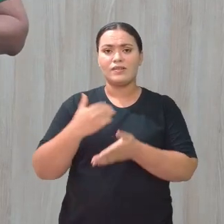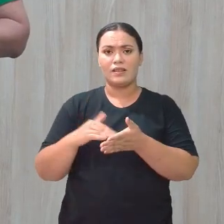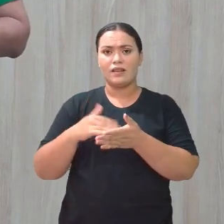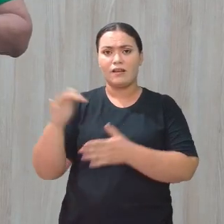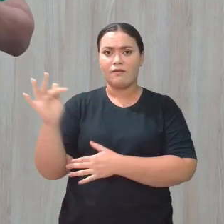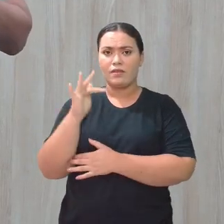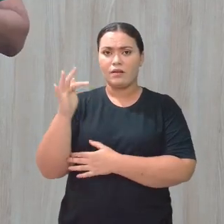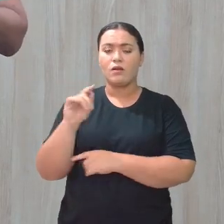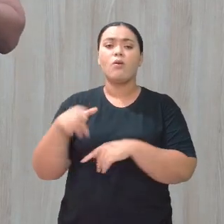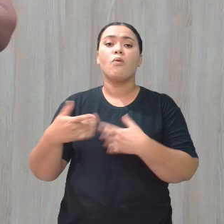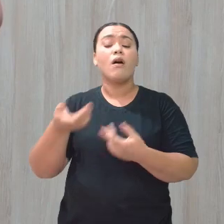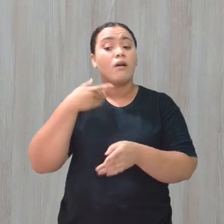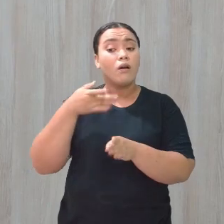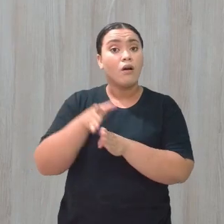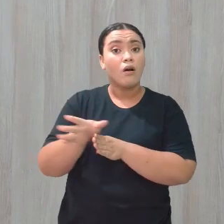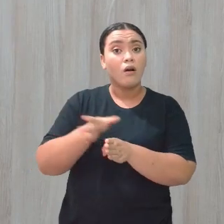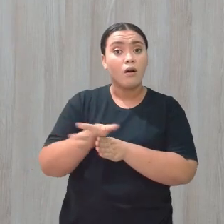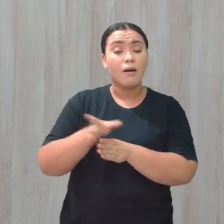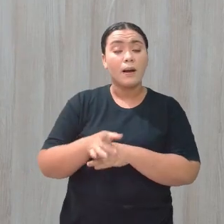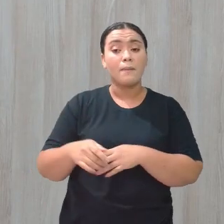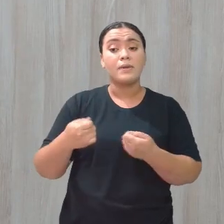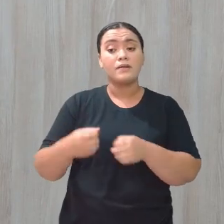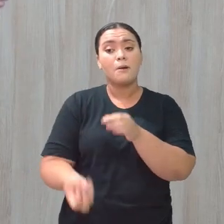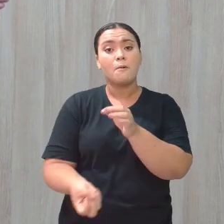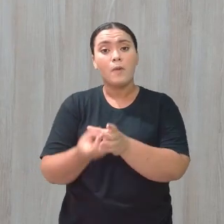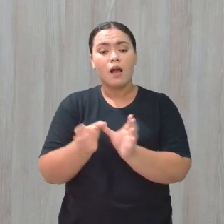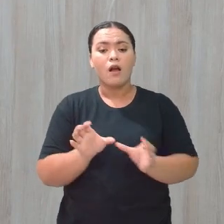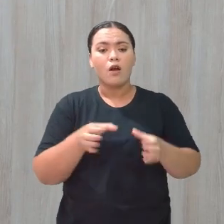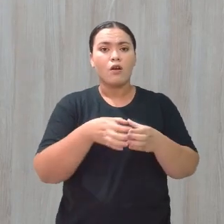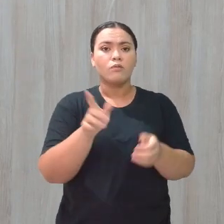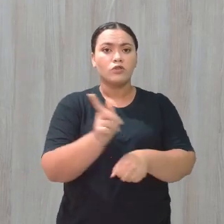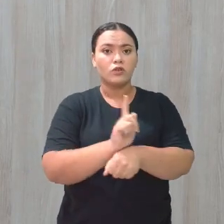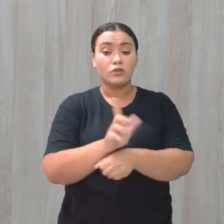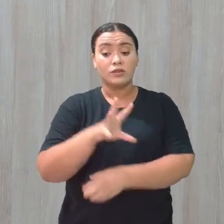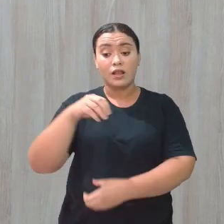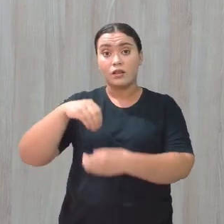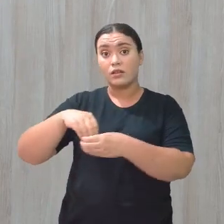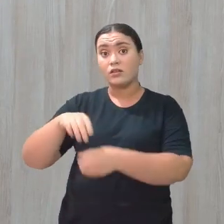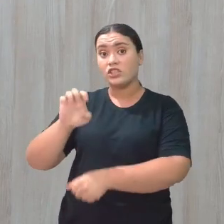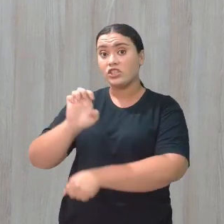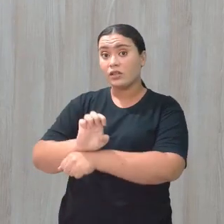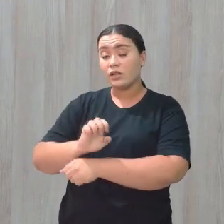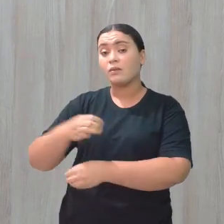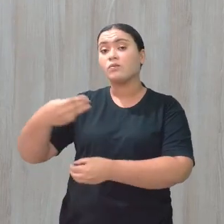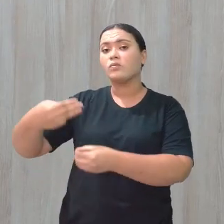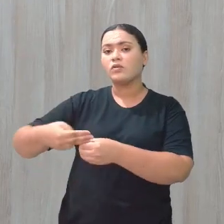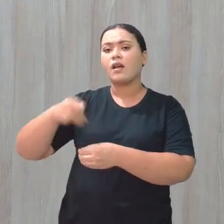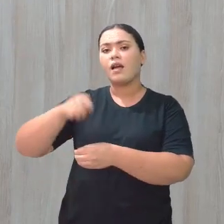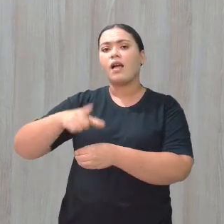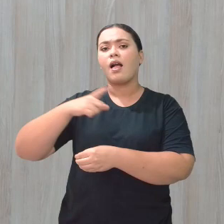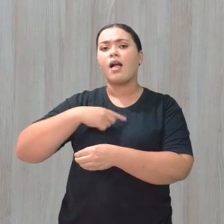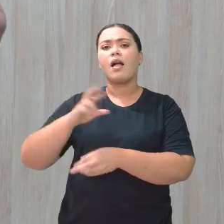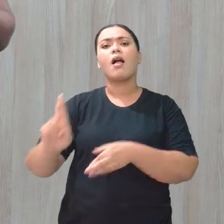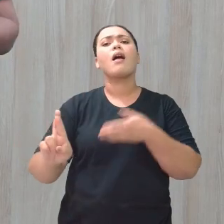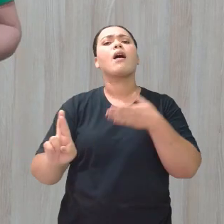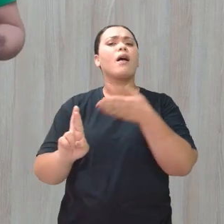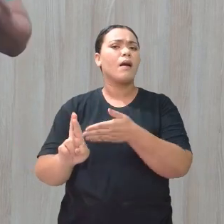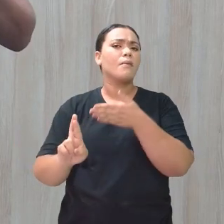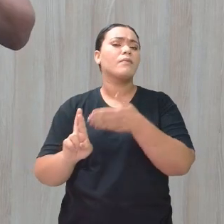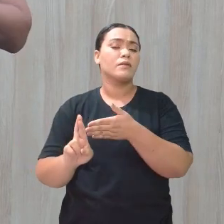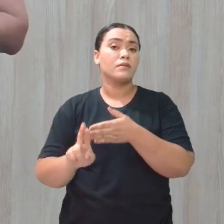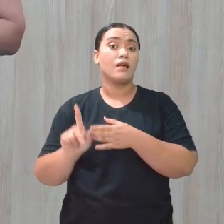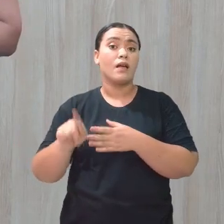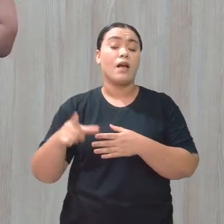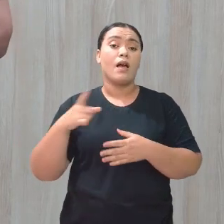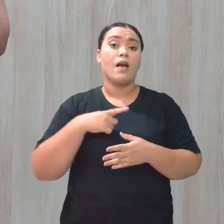orientação é que se crie grupos gestores nos estados e nos municípios com essas representações, com representação